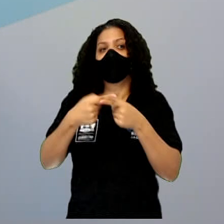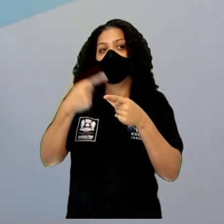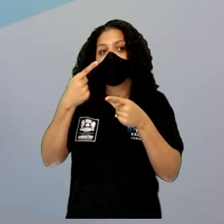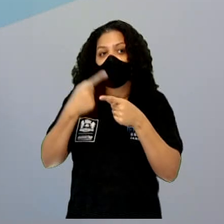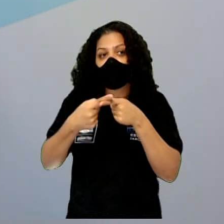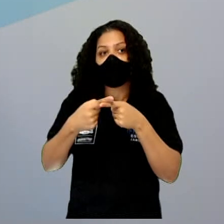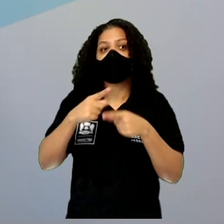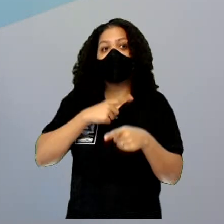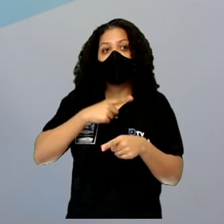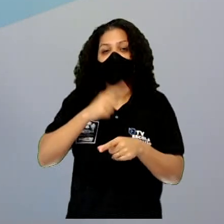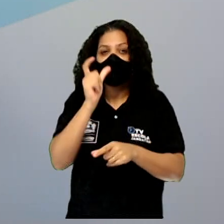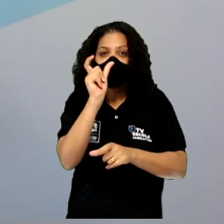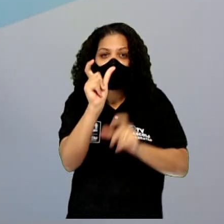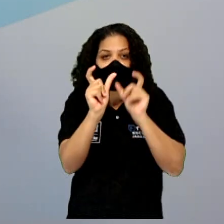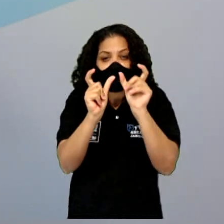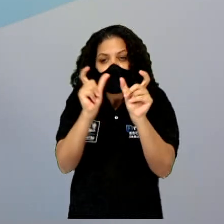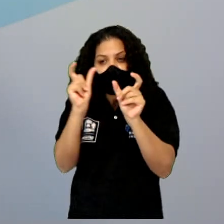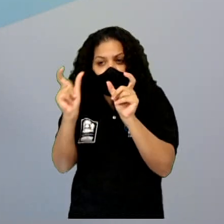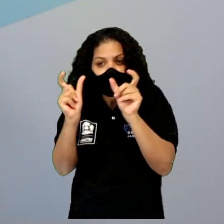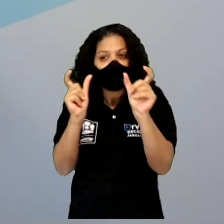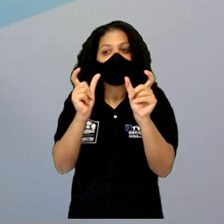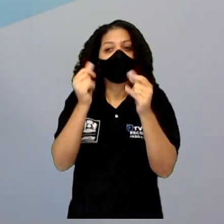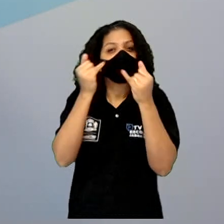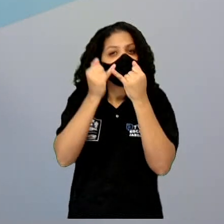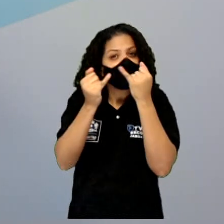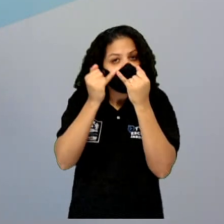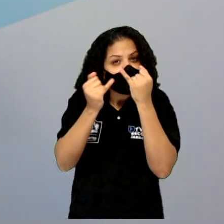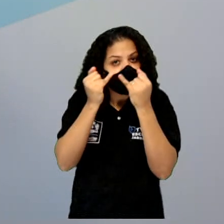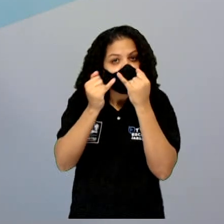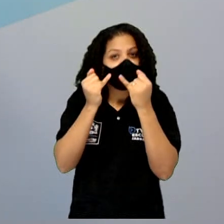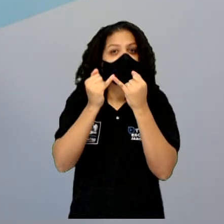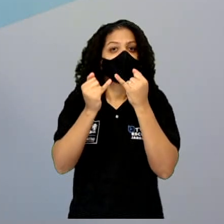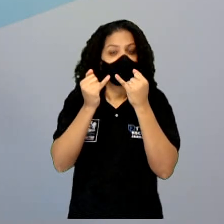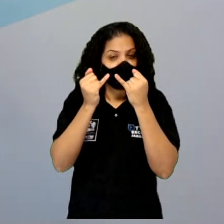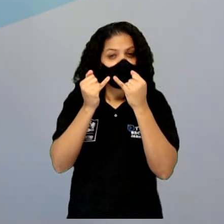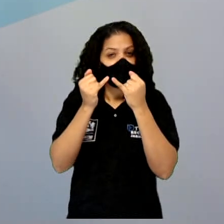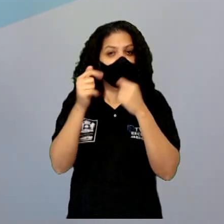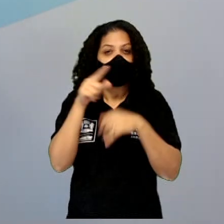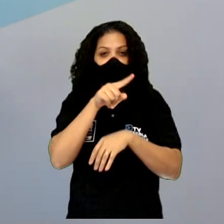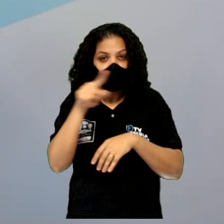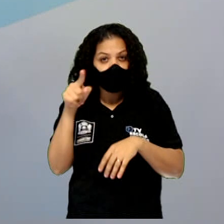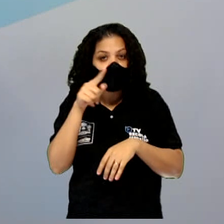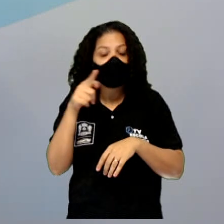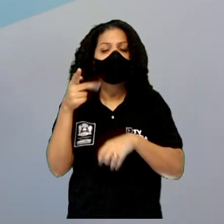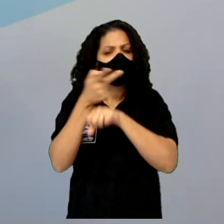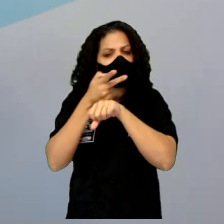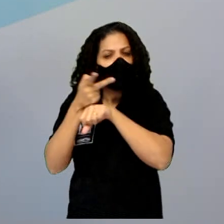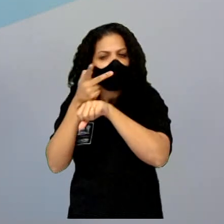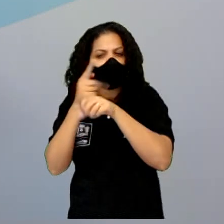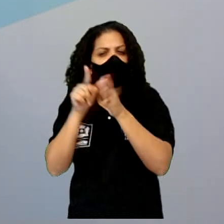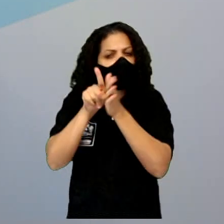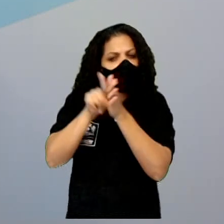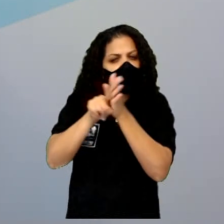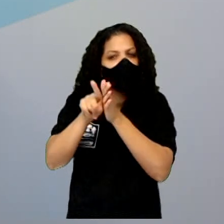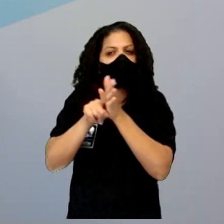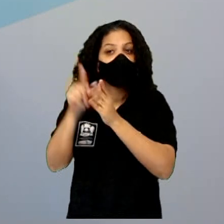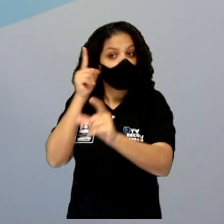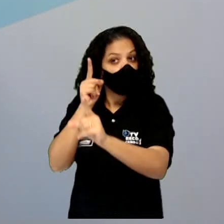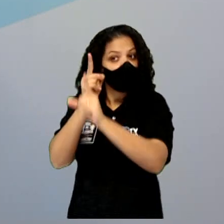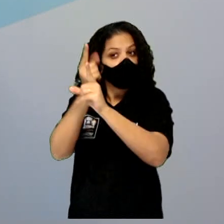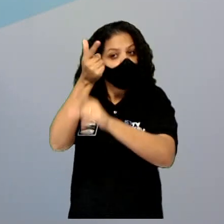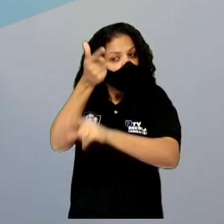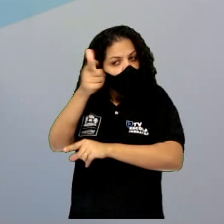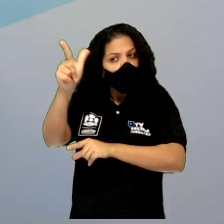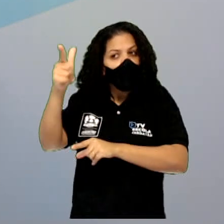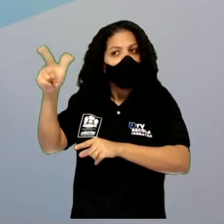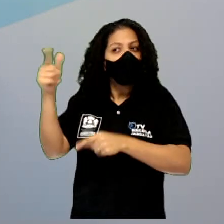cirandinha. Tenho certeza que vocês procuraram e acharam muitas outras canções infantis. Para